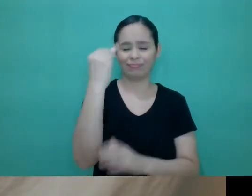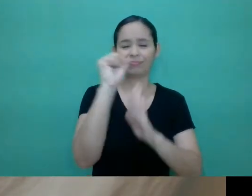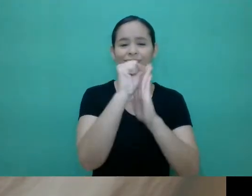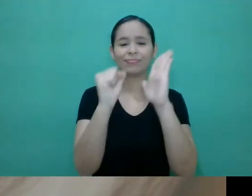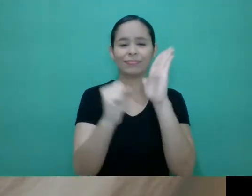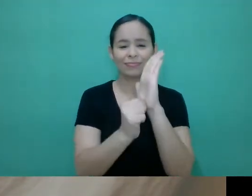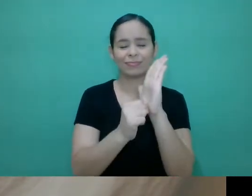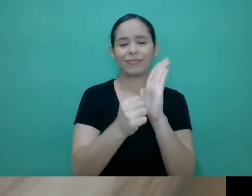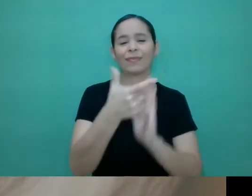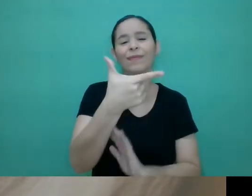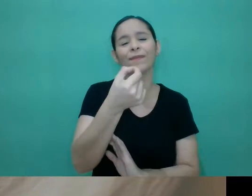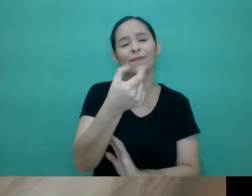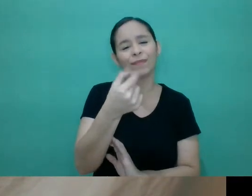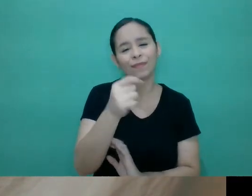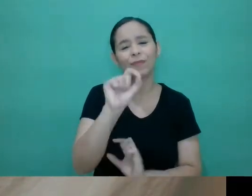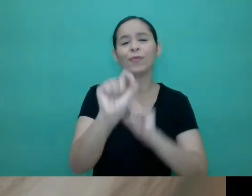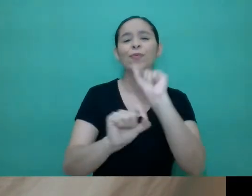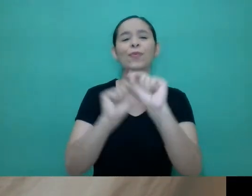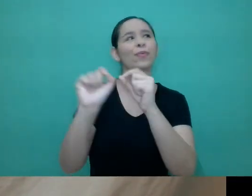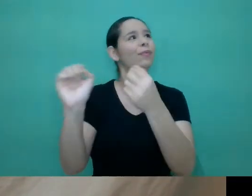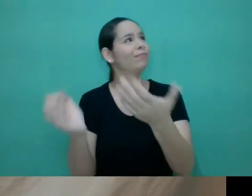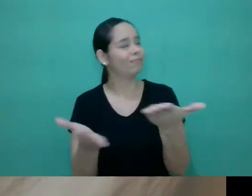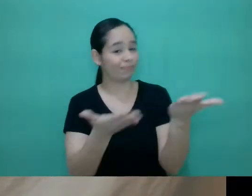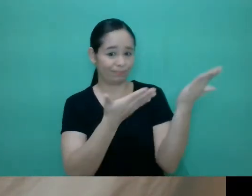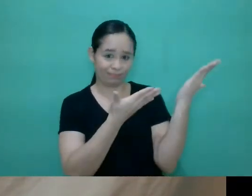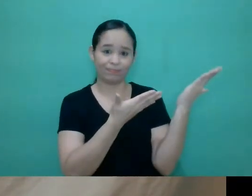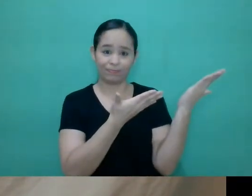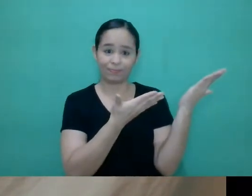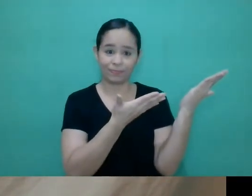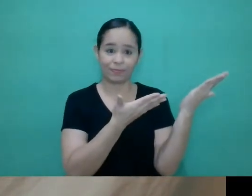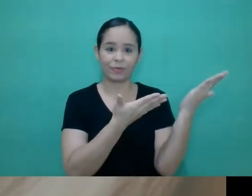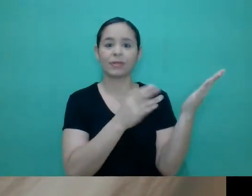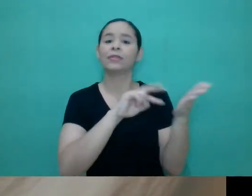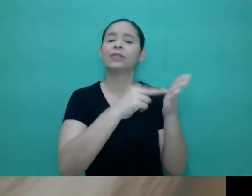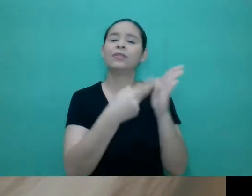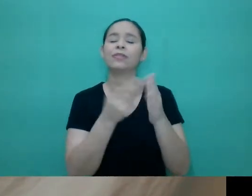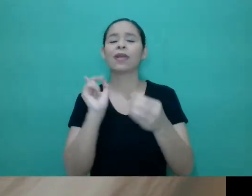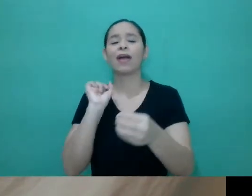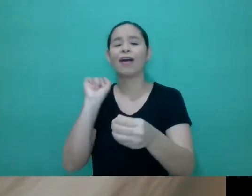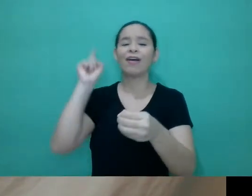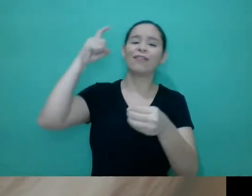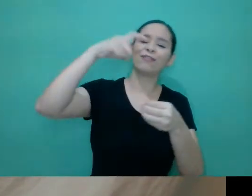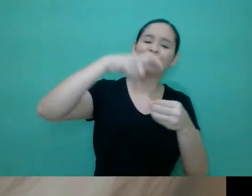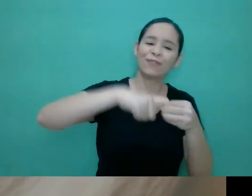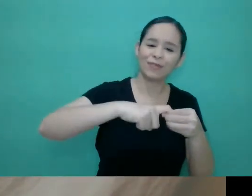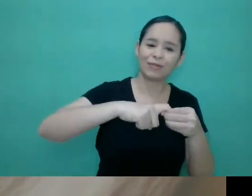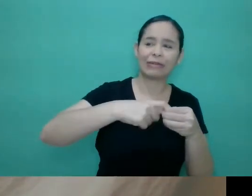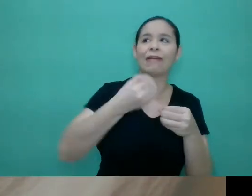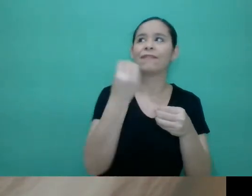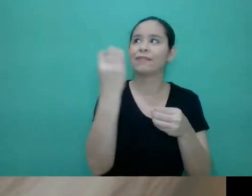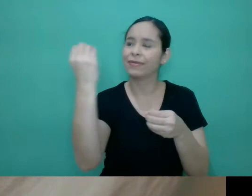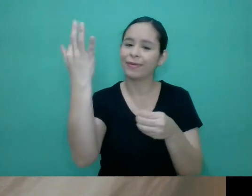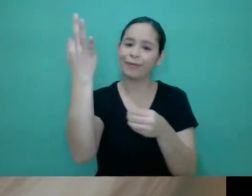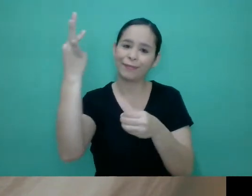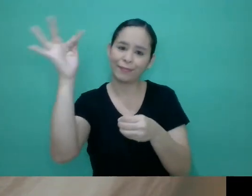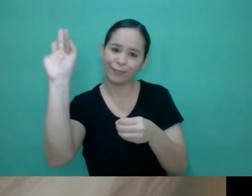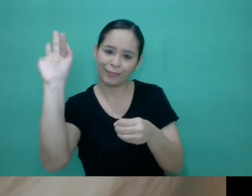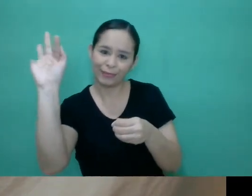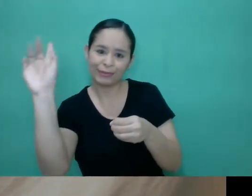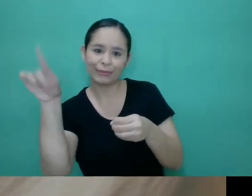se chama Retour de Guiana, ou seja, a volta à Guiana, né? Retorno à Guiana, escrita